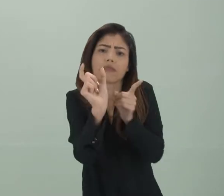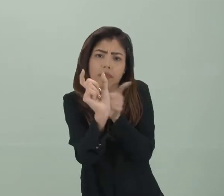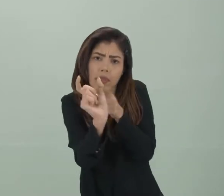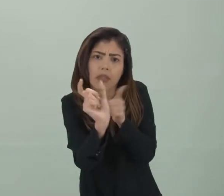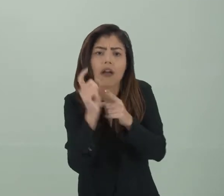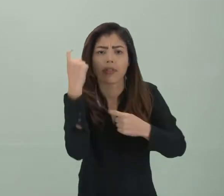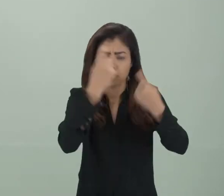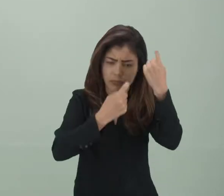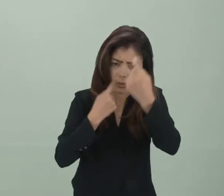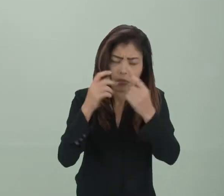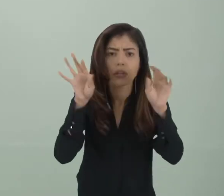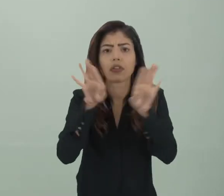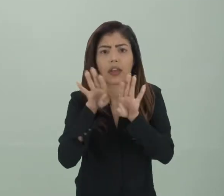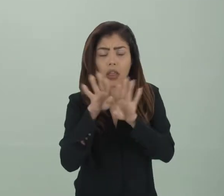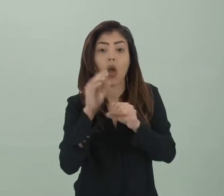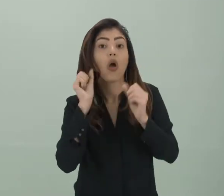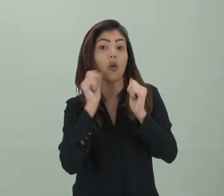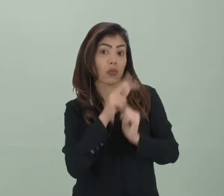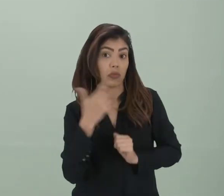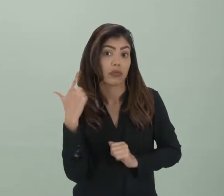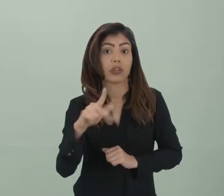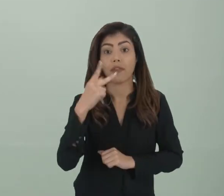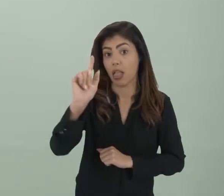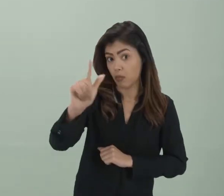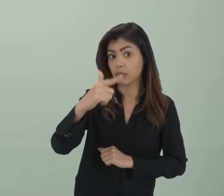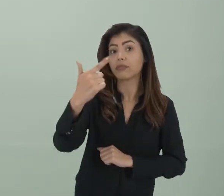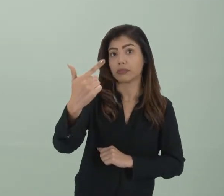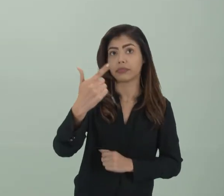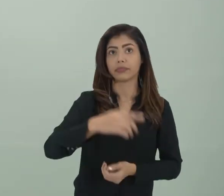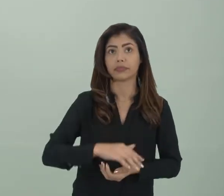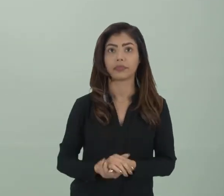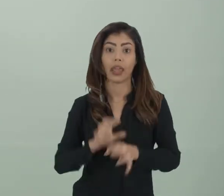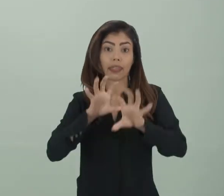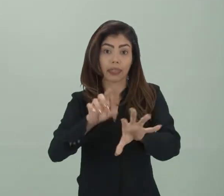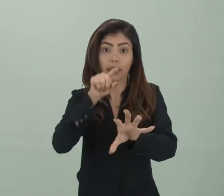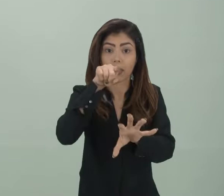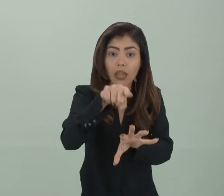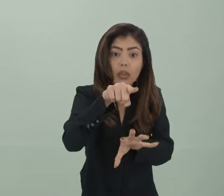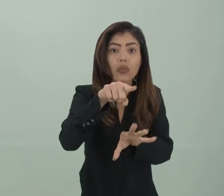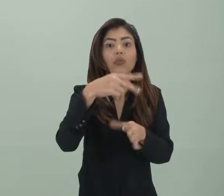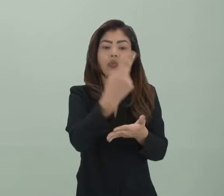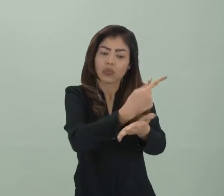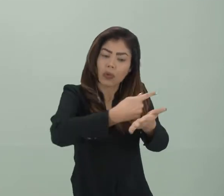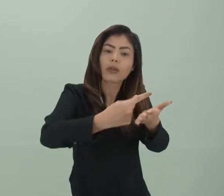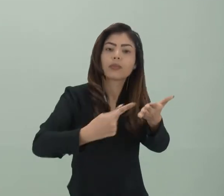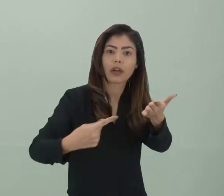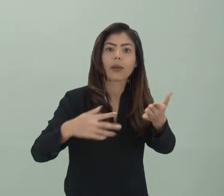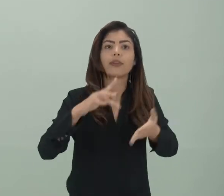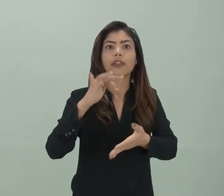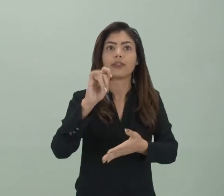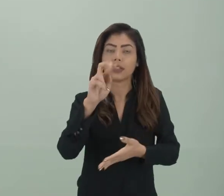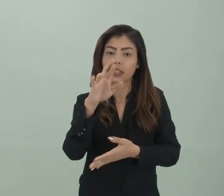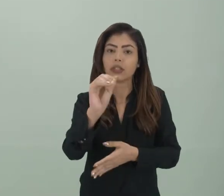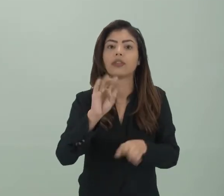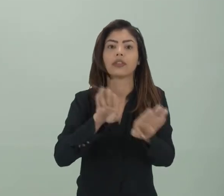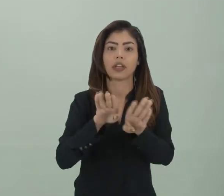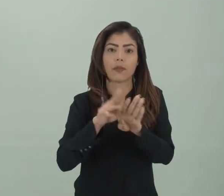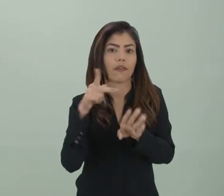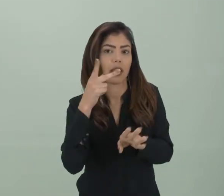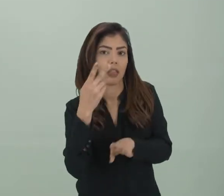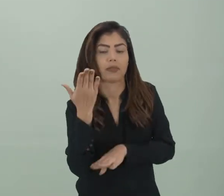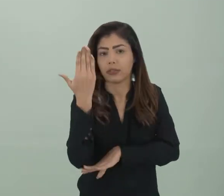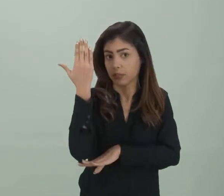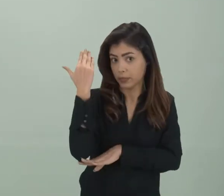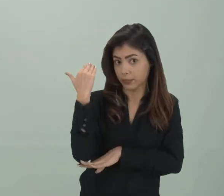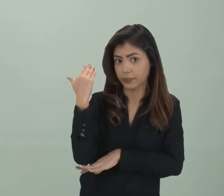algumas expressões eu consigo dizer outras. Dentro dos poemas de Federico Garcia Lorca, como falamos na